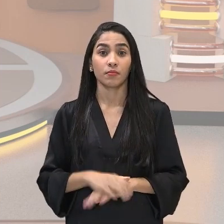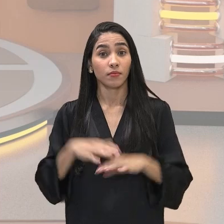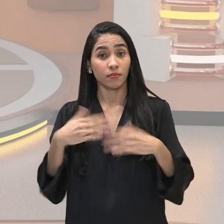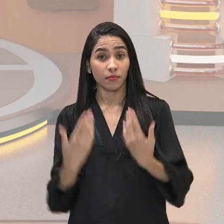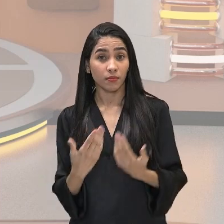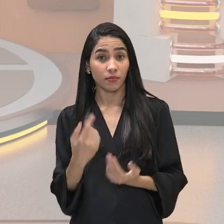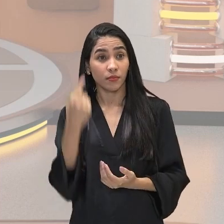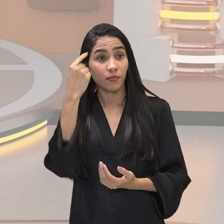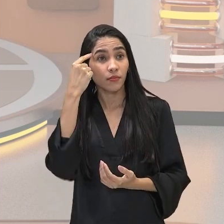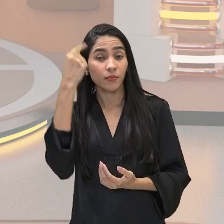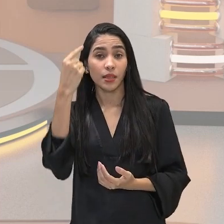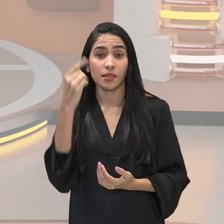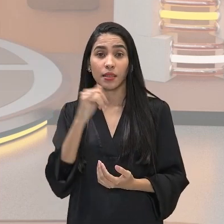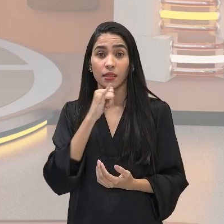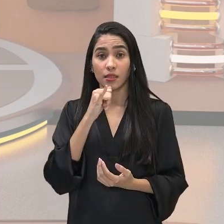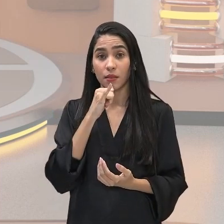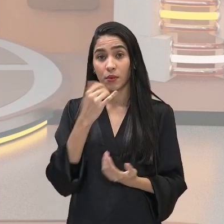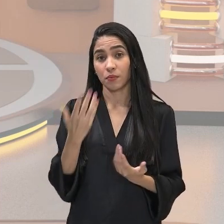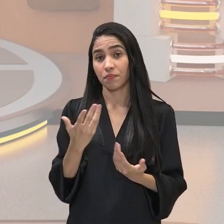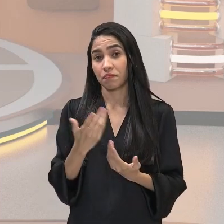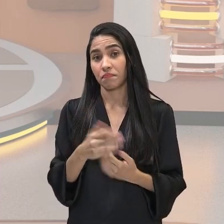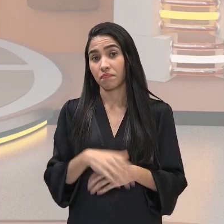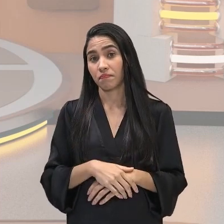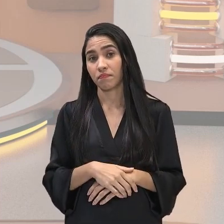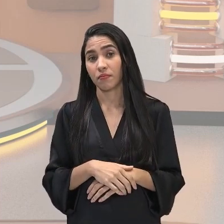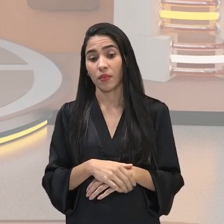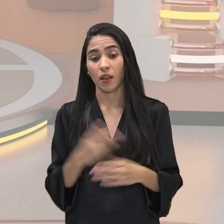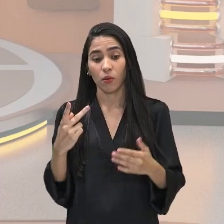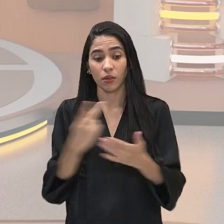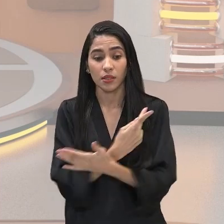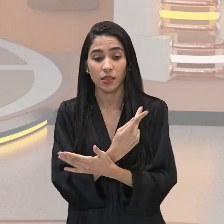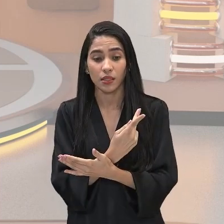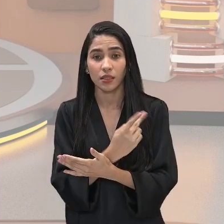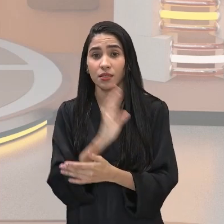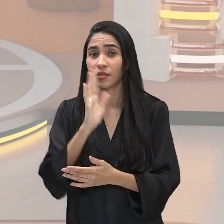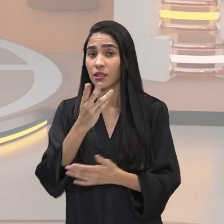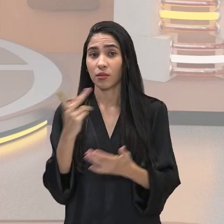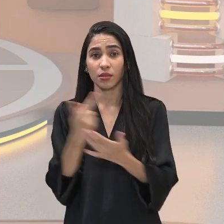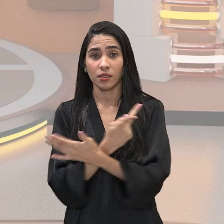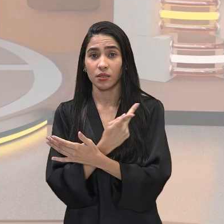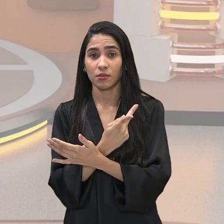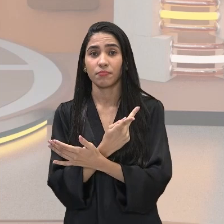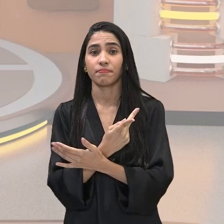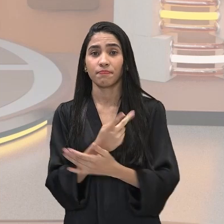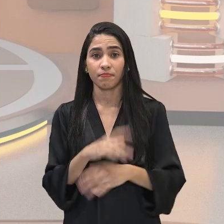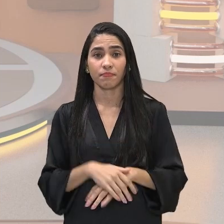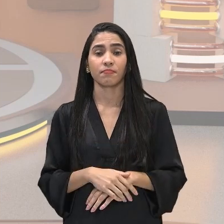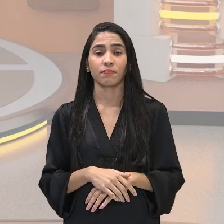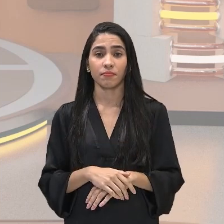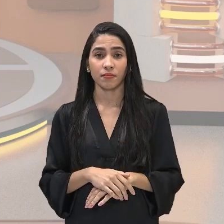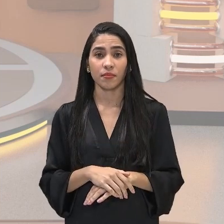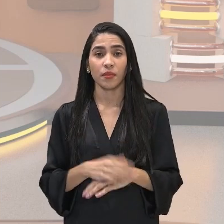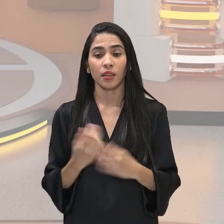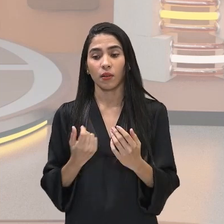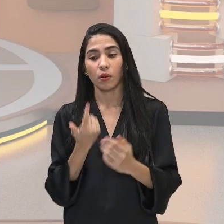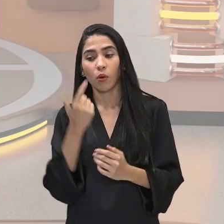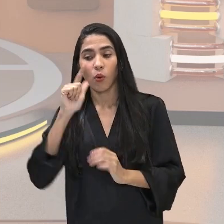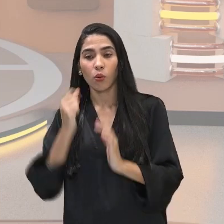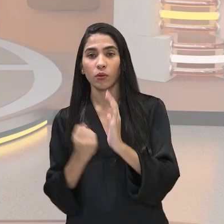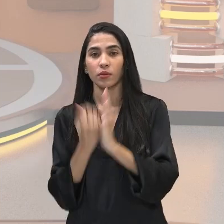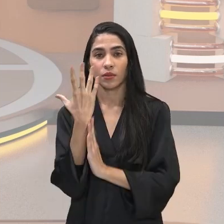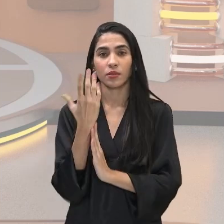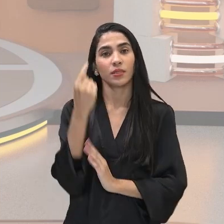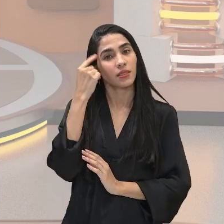gente pensa que alguma coisa está para acontecer, ela já aconteceu e já surgiu uma